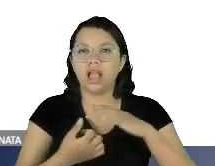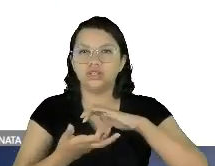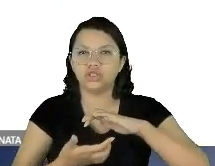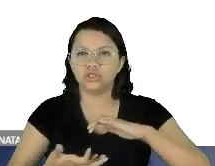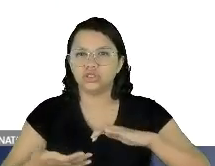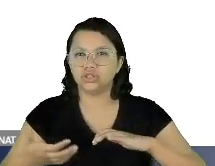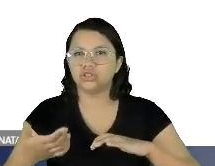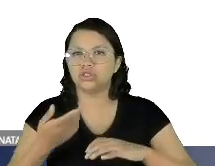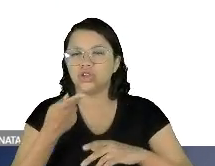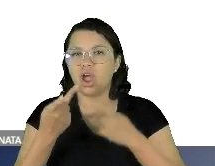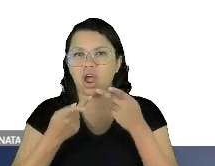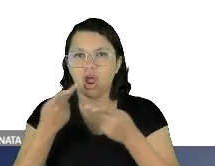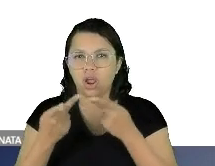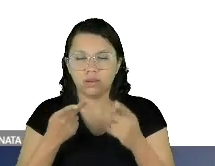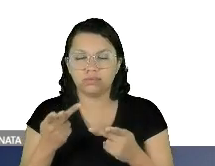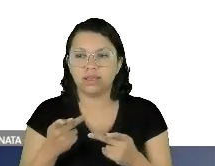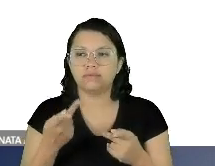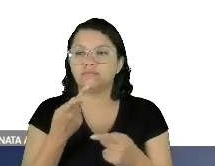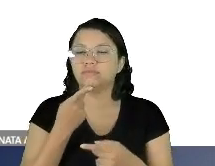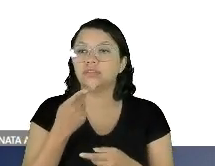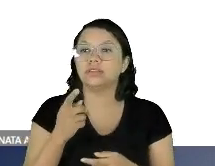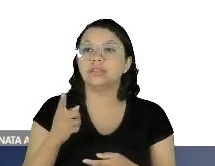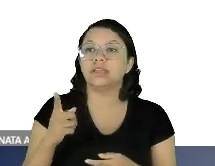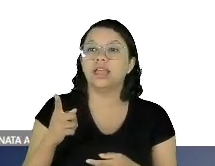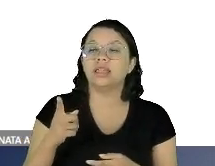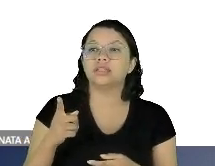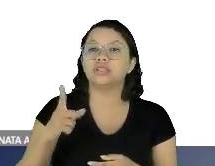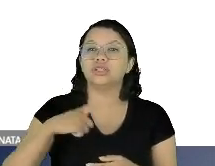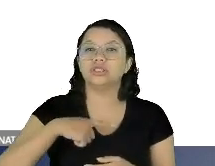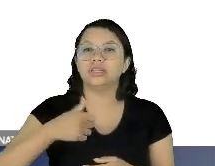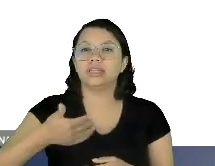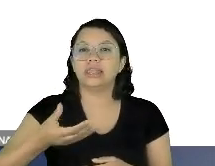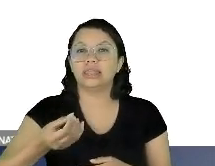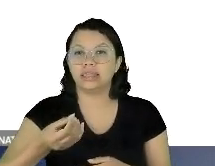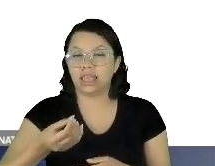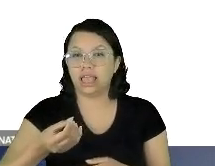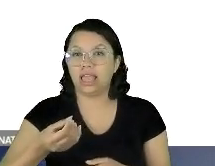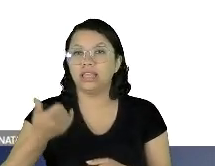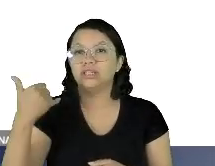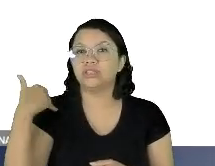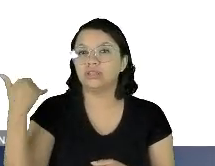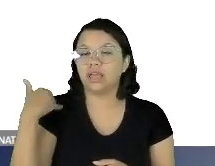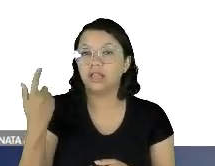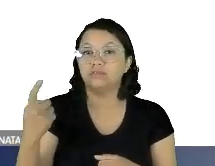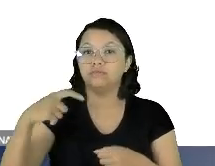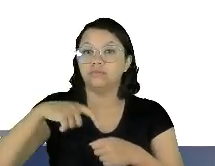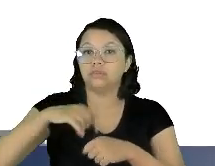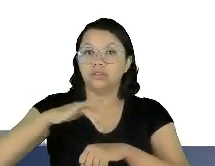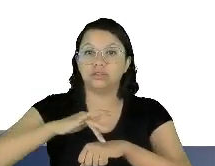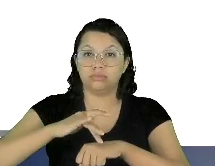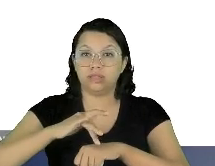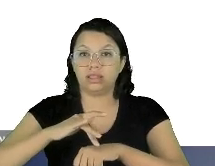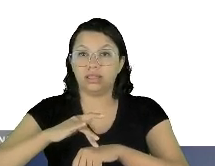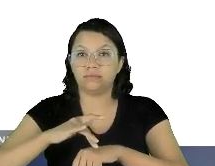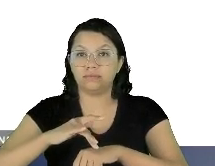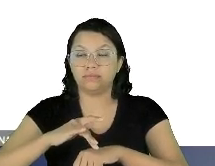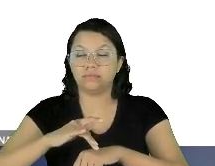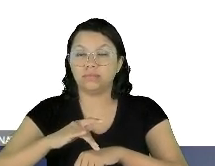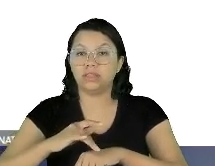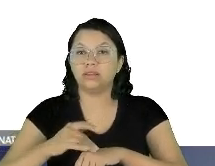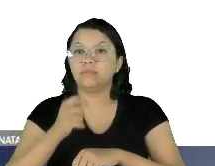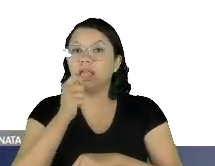hoje. E ela contou que ela tinha 10 anos de idade, estava voltando do balé e estava tomando um frutilinho, um picolé de